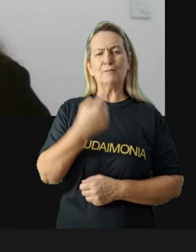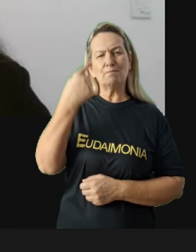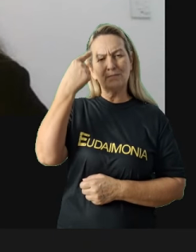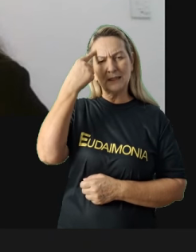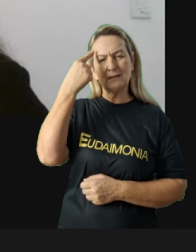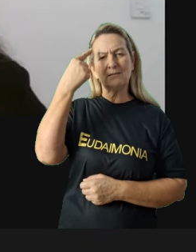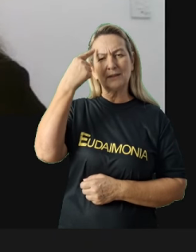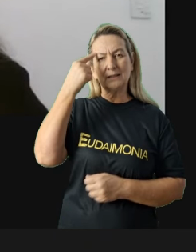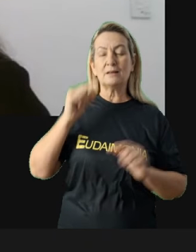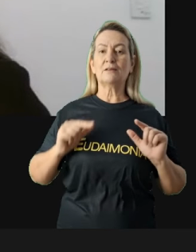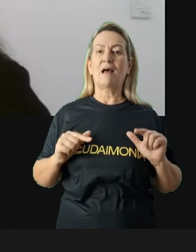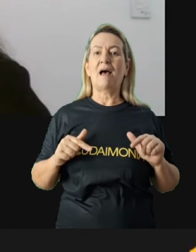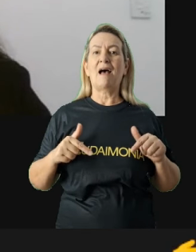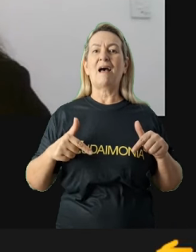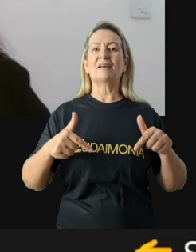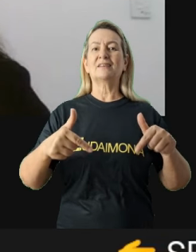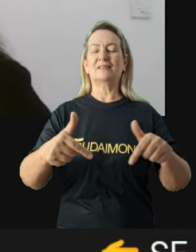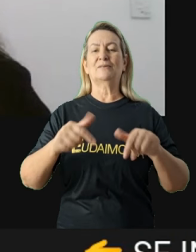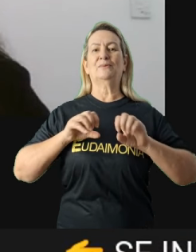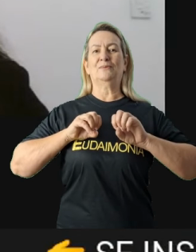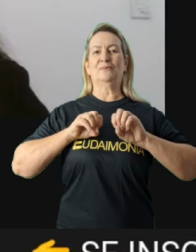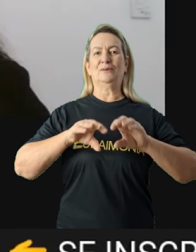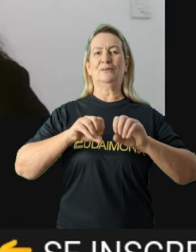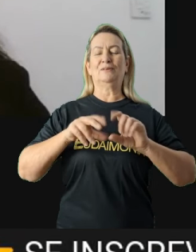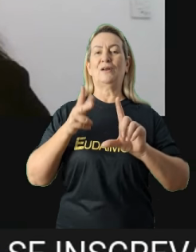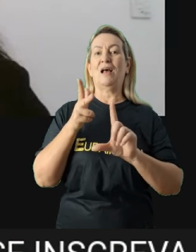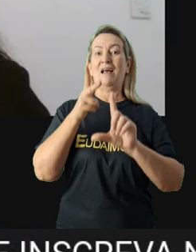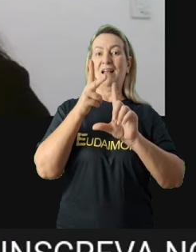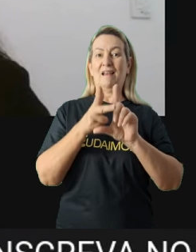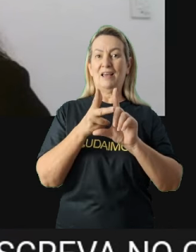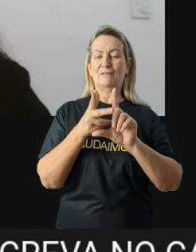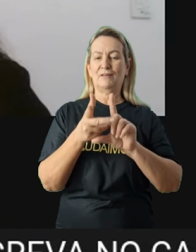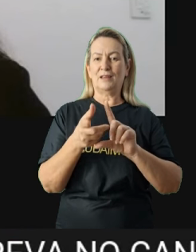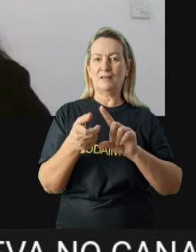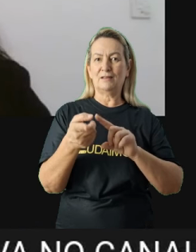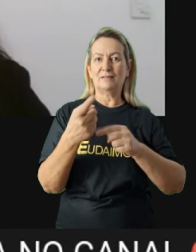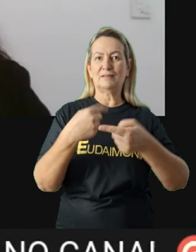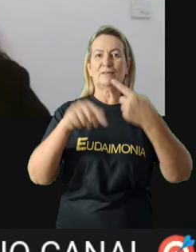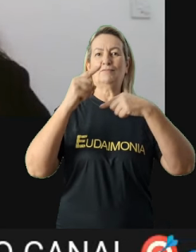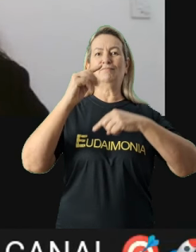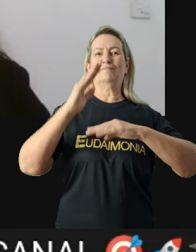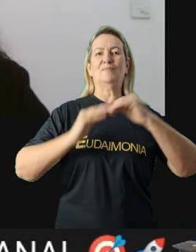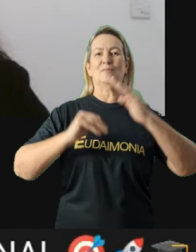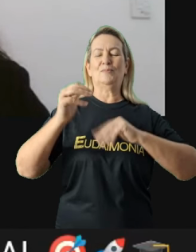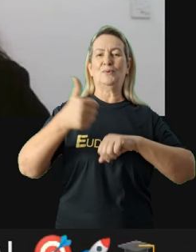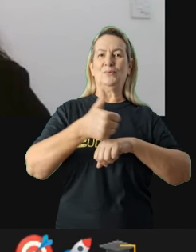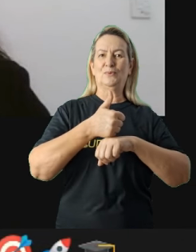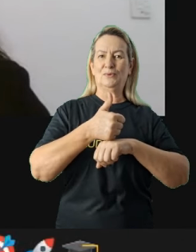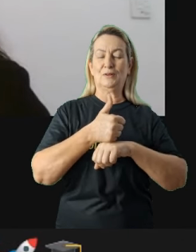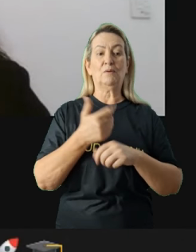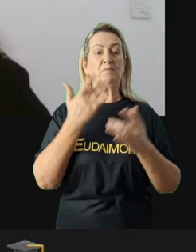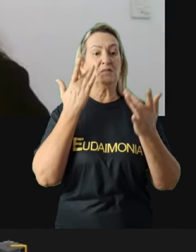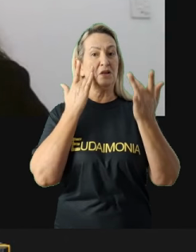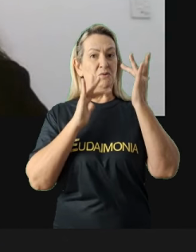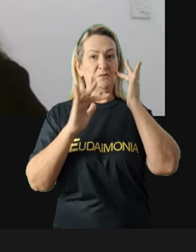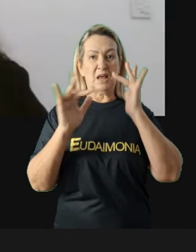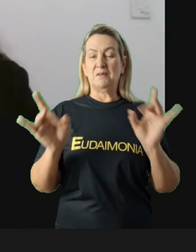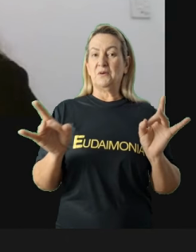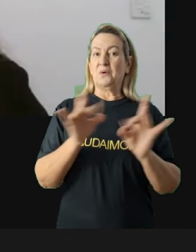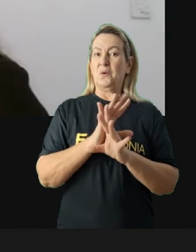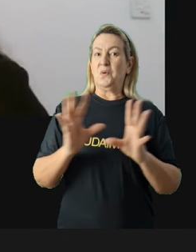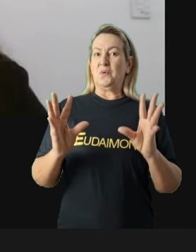aqui colocando a cabeça para pensar nesta ação educacional, live que te profissionaliza, tá certo? Olha, gente,